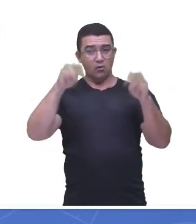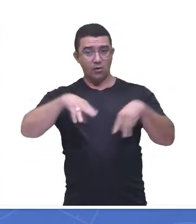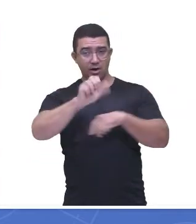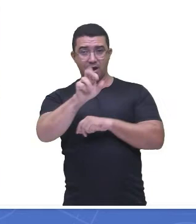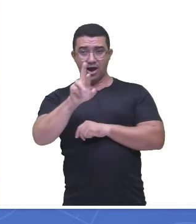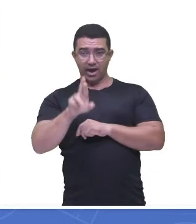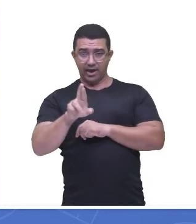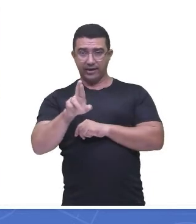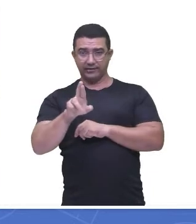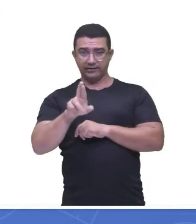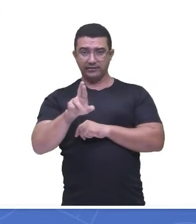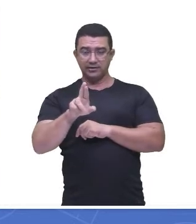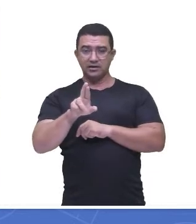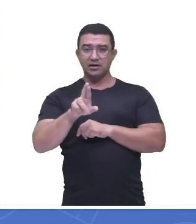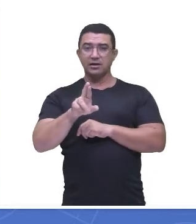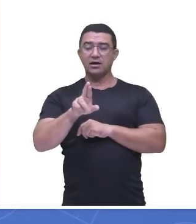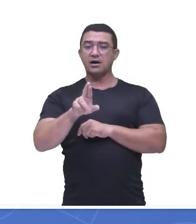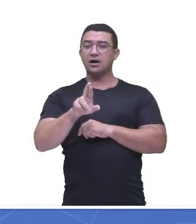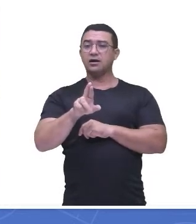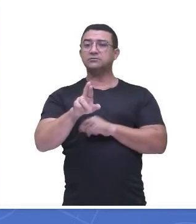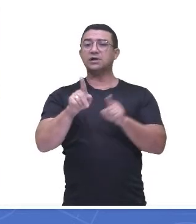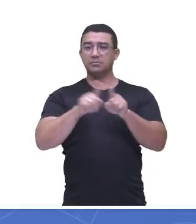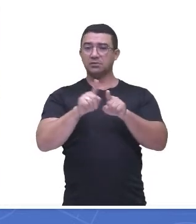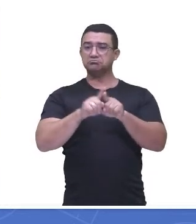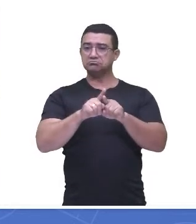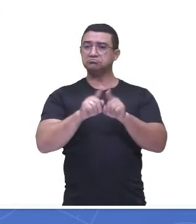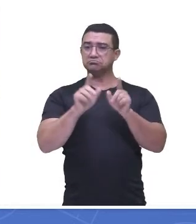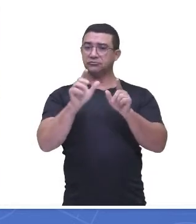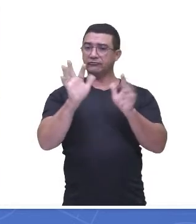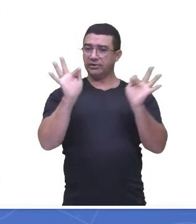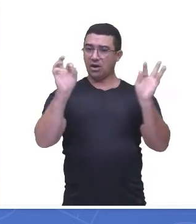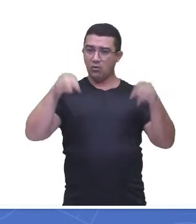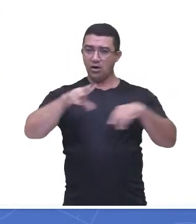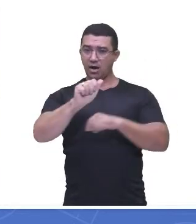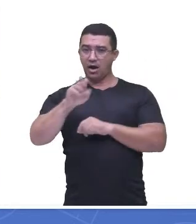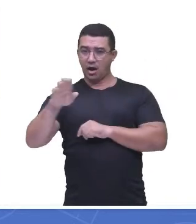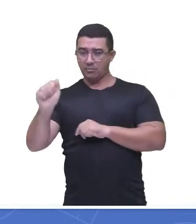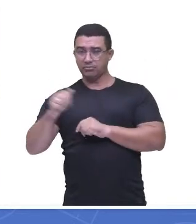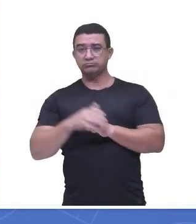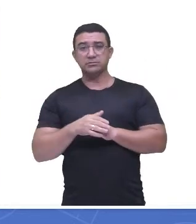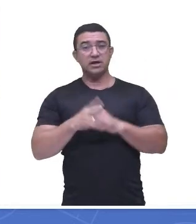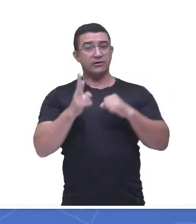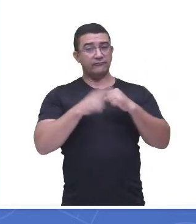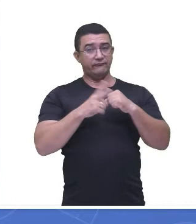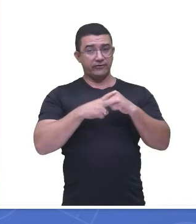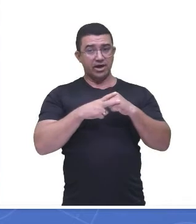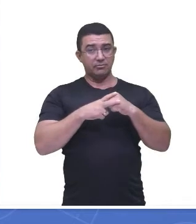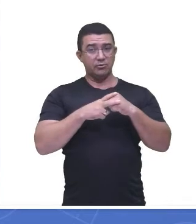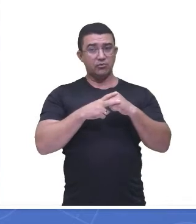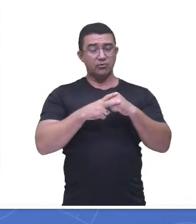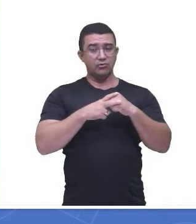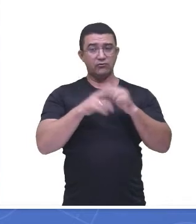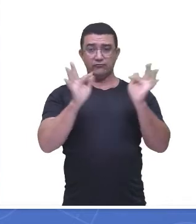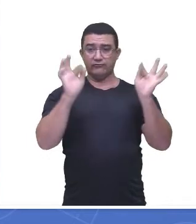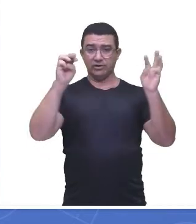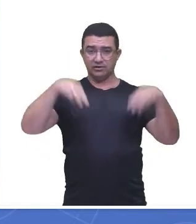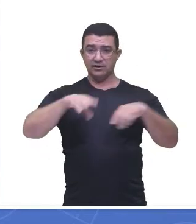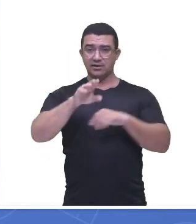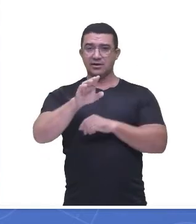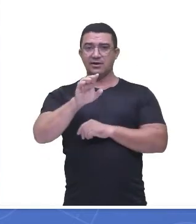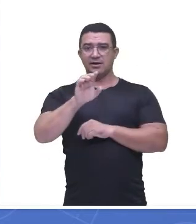fazem a desinência dele? Escrevi lá em cima, aba. E os verbos terminados em IERR, no caso